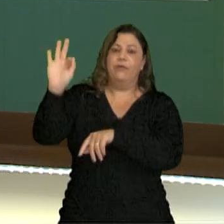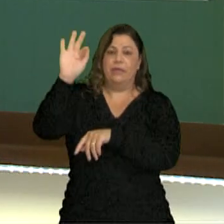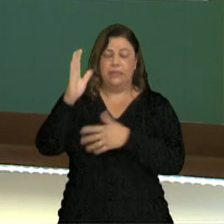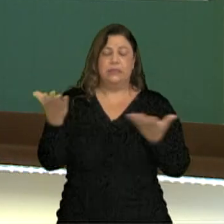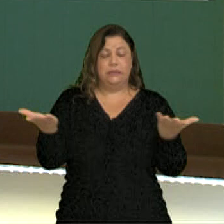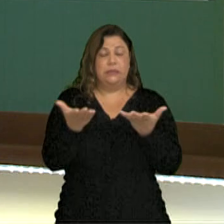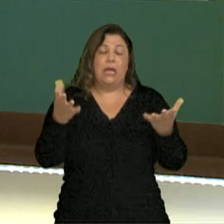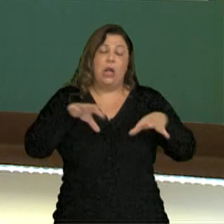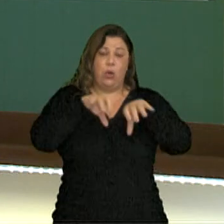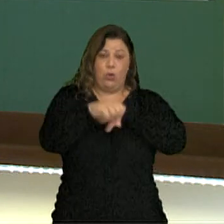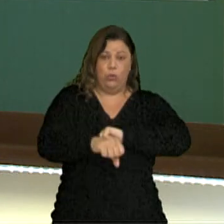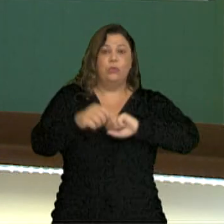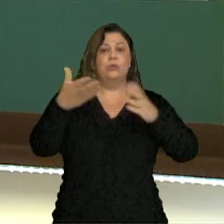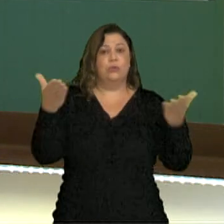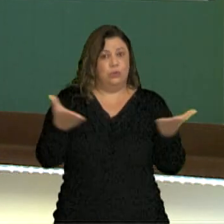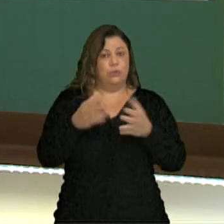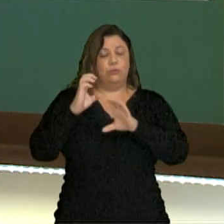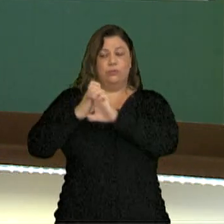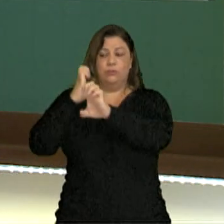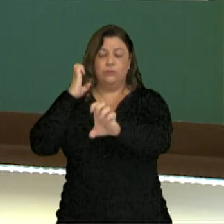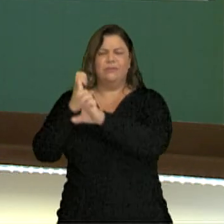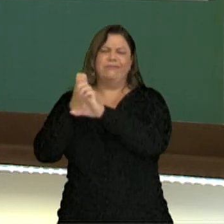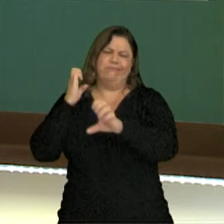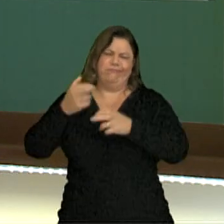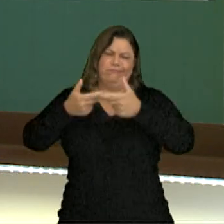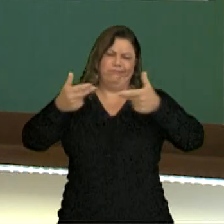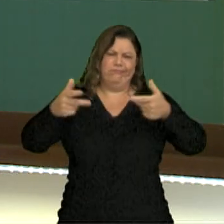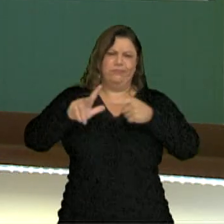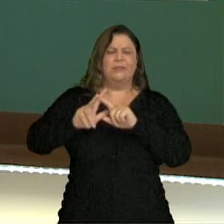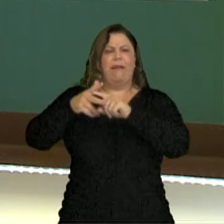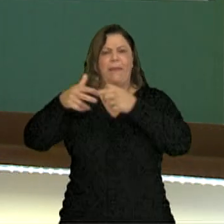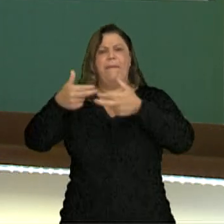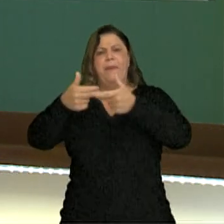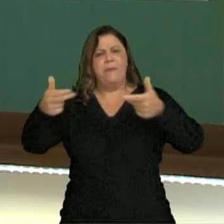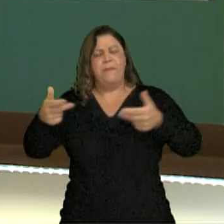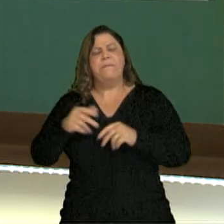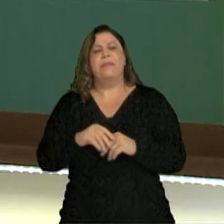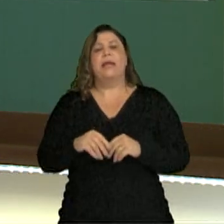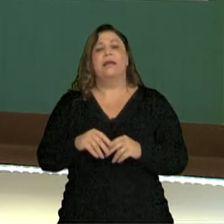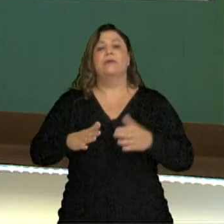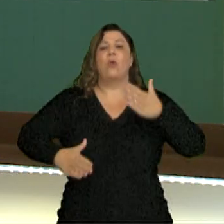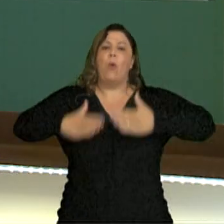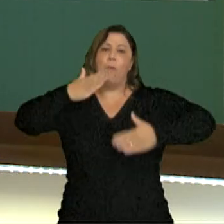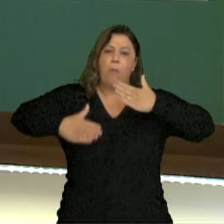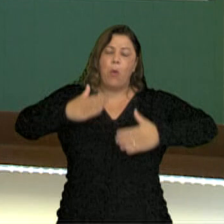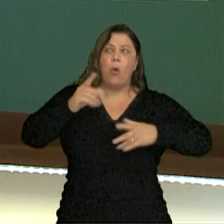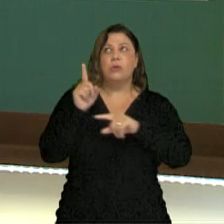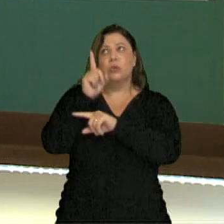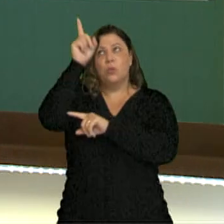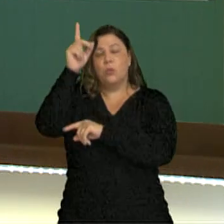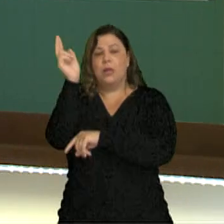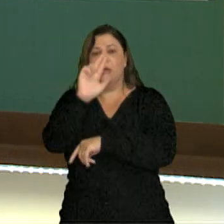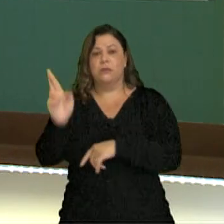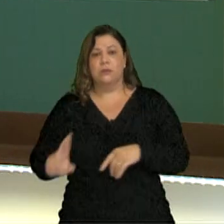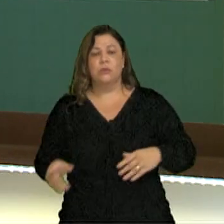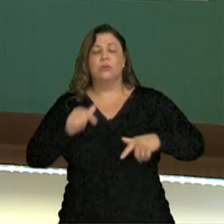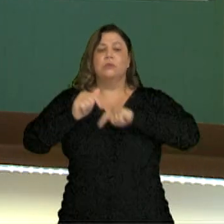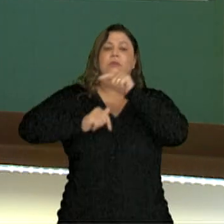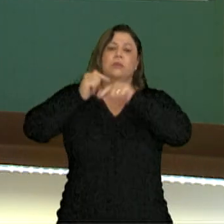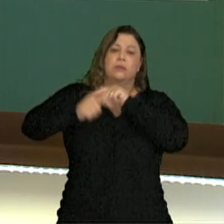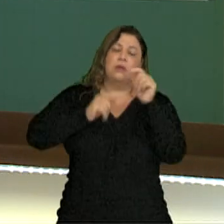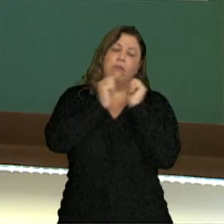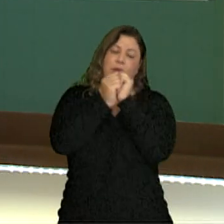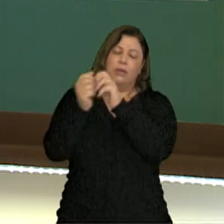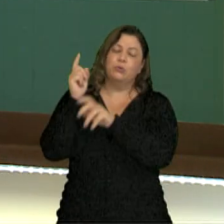estou me formando em engenharia mecatrônica, quero lidar melhor aí com robótica. Ah, vou lá na Rússia trabalhar com eles